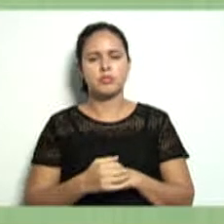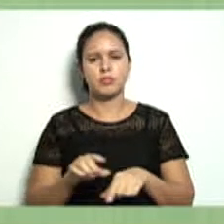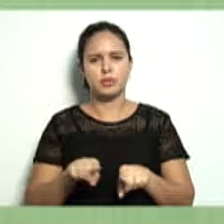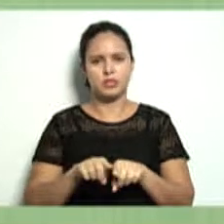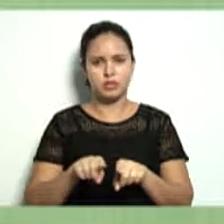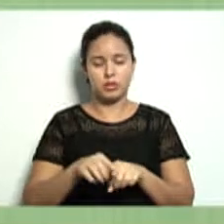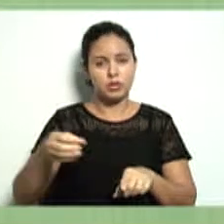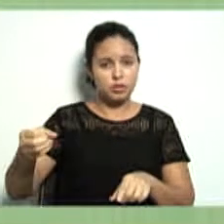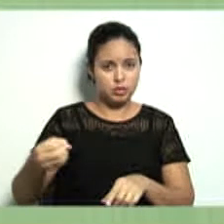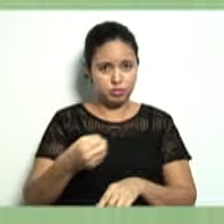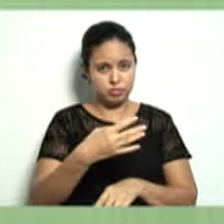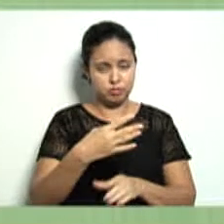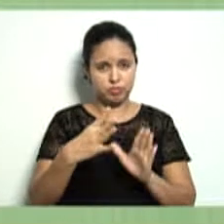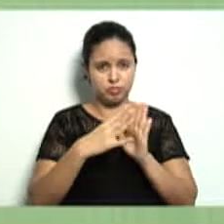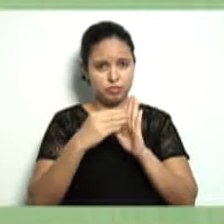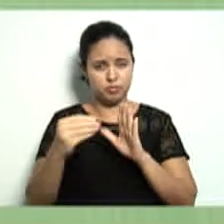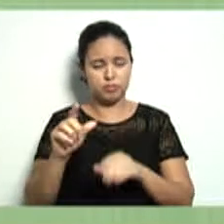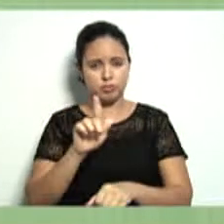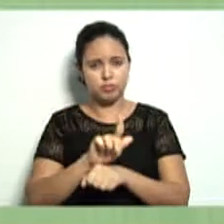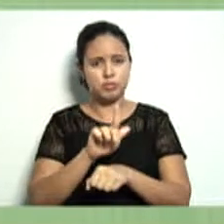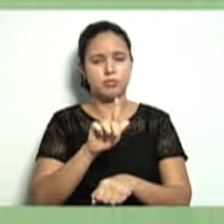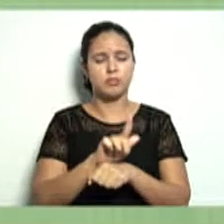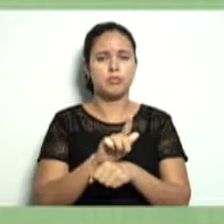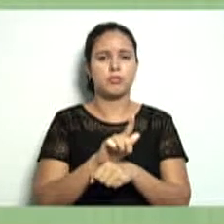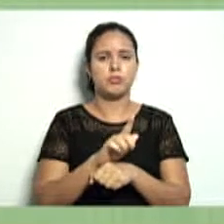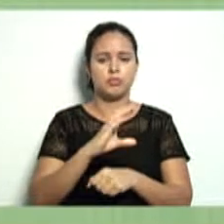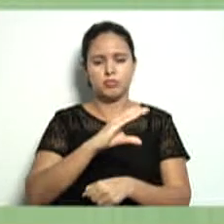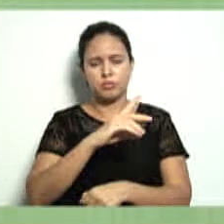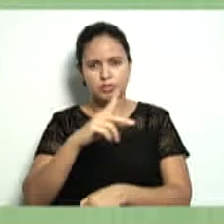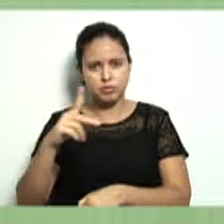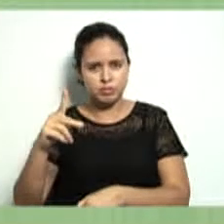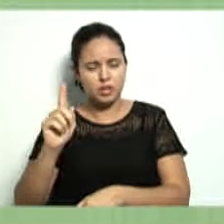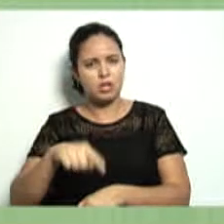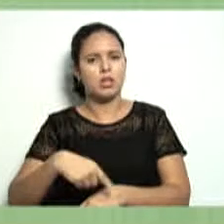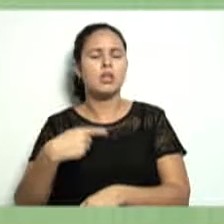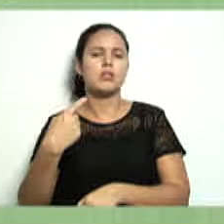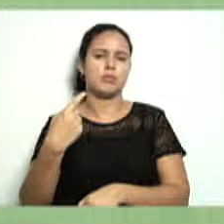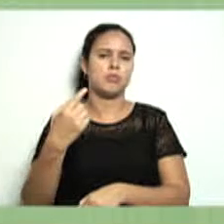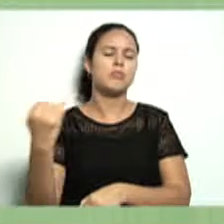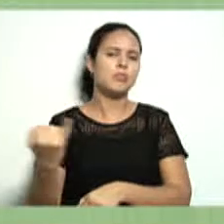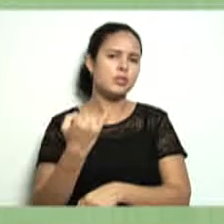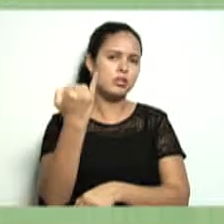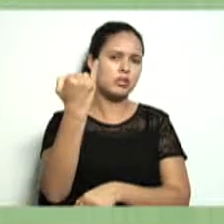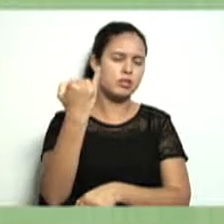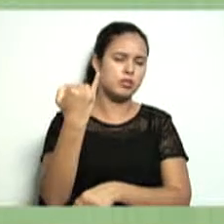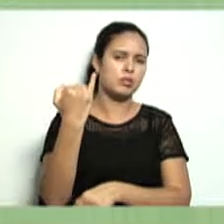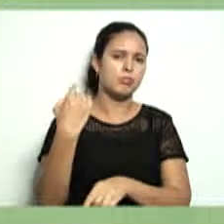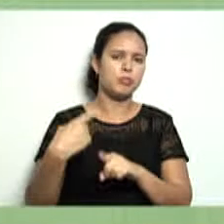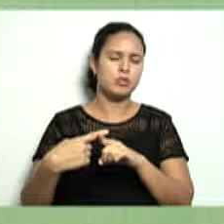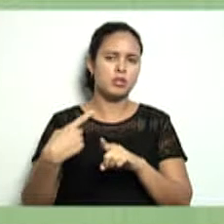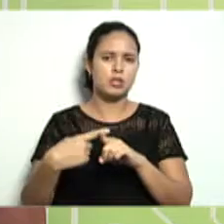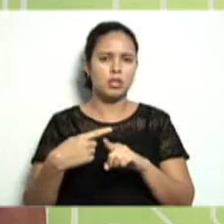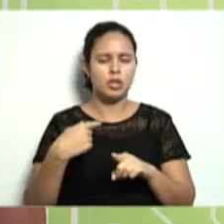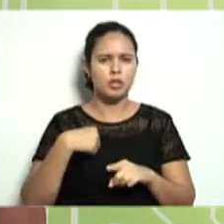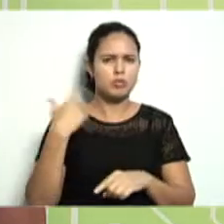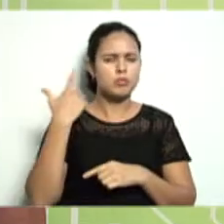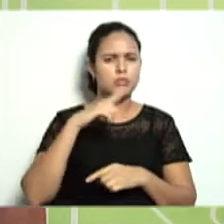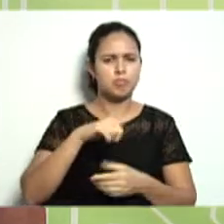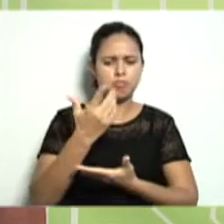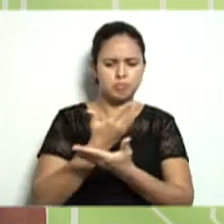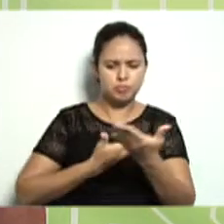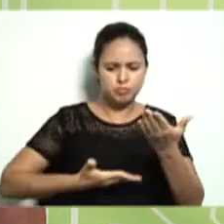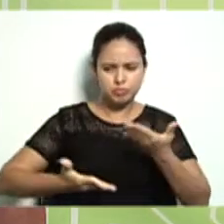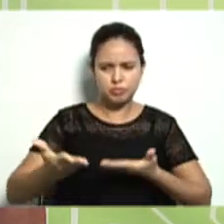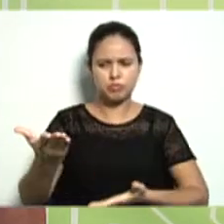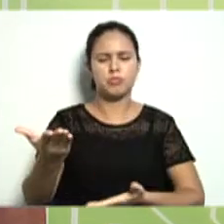de gestão, as cooperativas elas se tornam imbatíveis. Porque quando eu consigo ter essa interação com